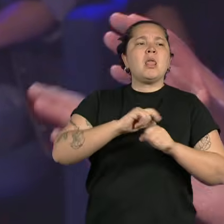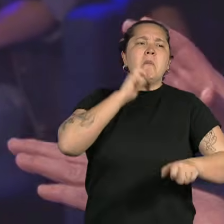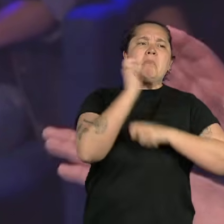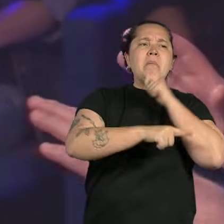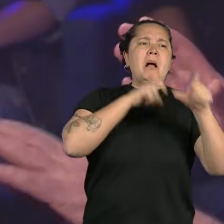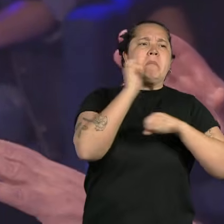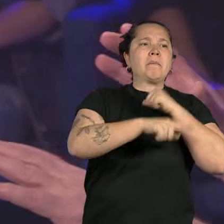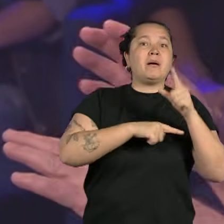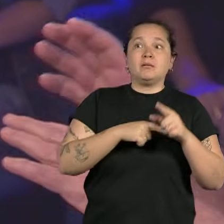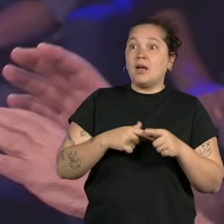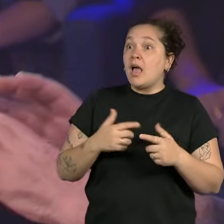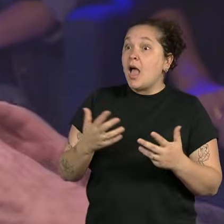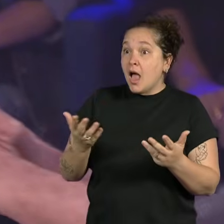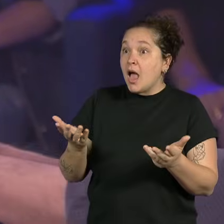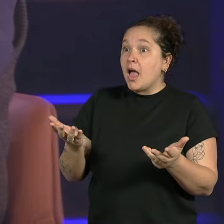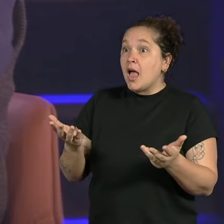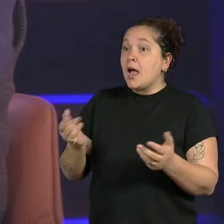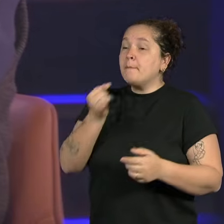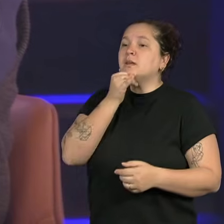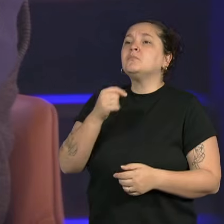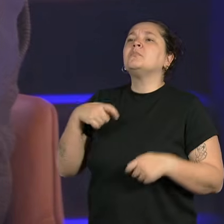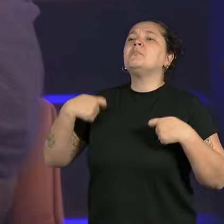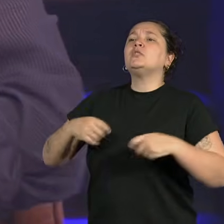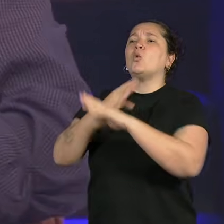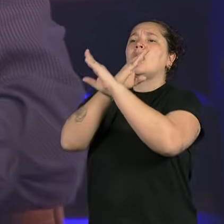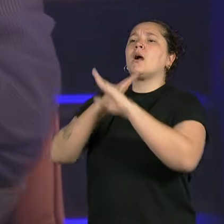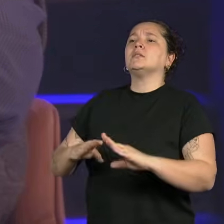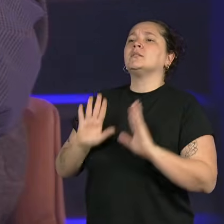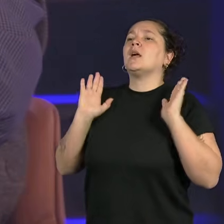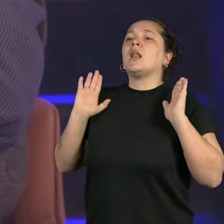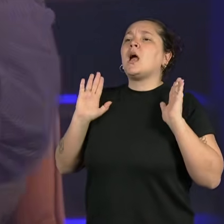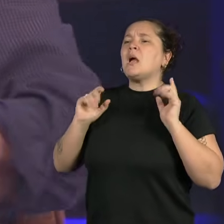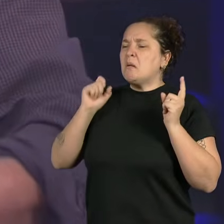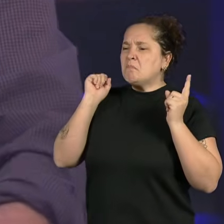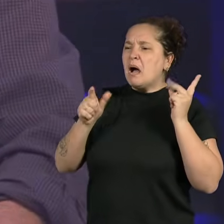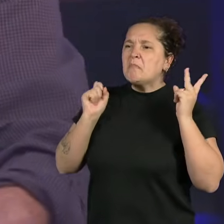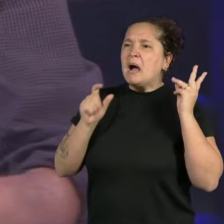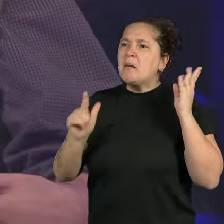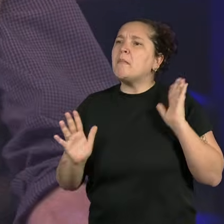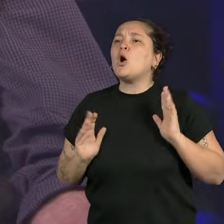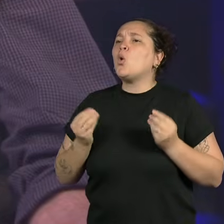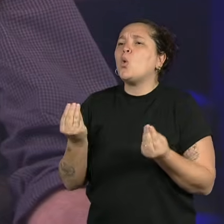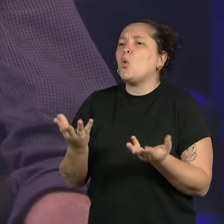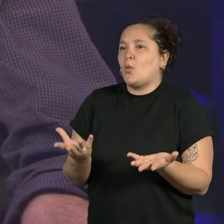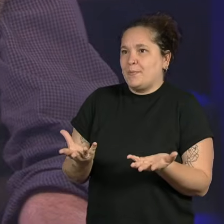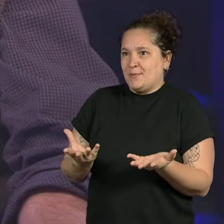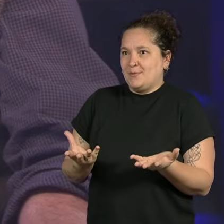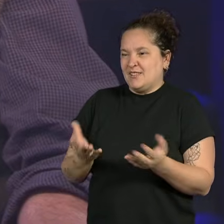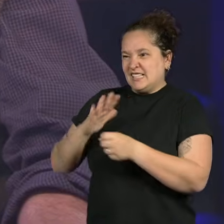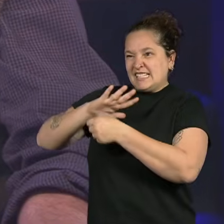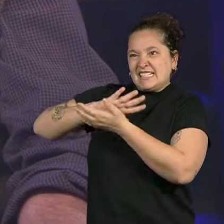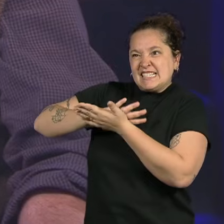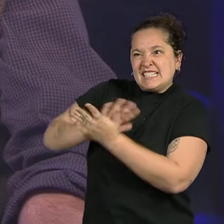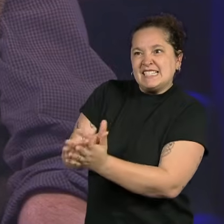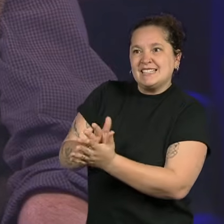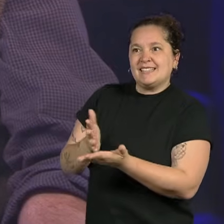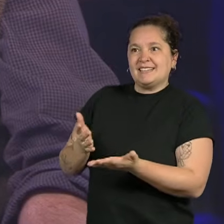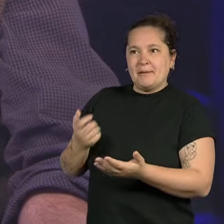mundo xingando. Antes de mais nada, como é que eu posso cancelar aquela pessoa, né? Como é que eu posso destruir? Essa